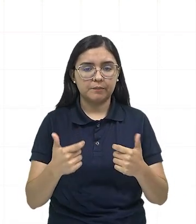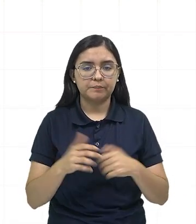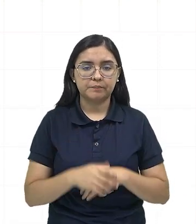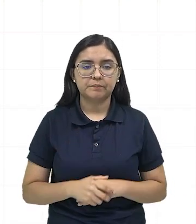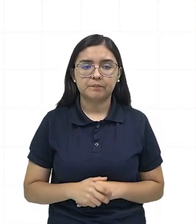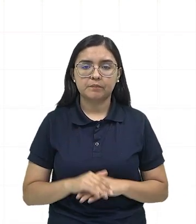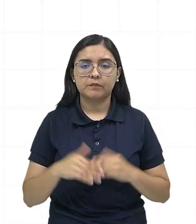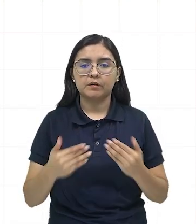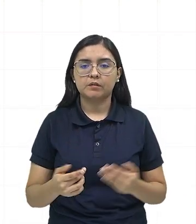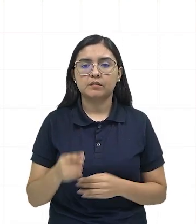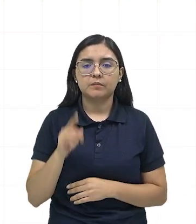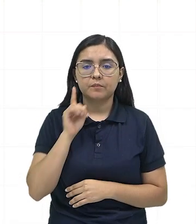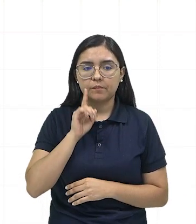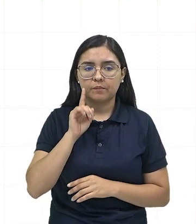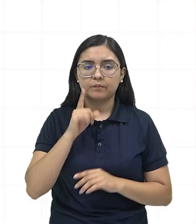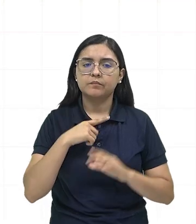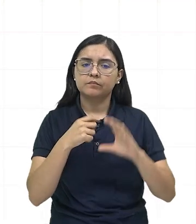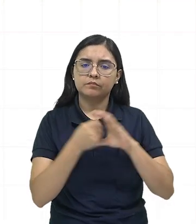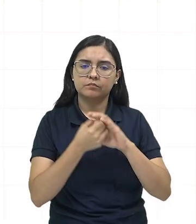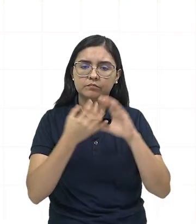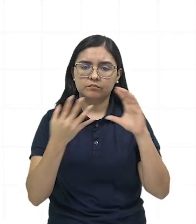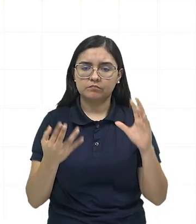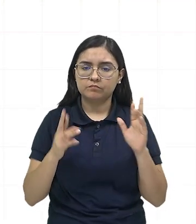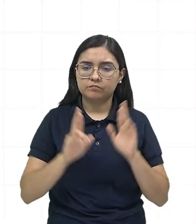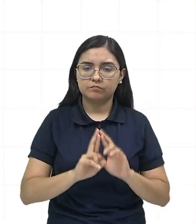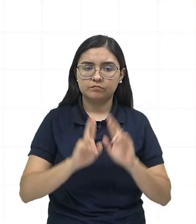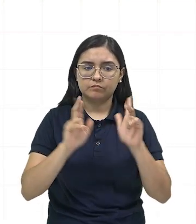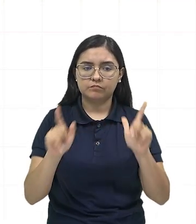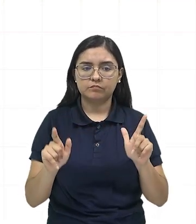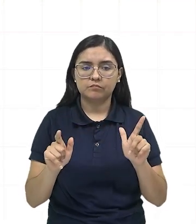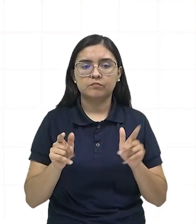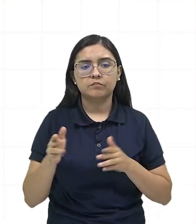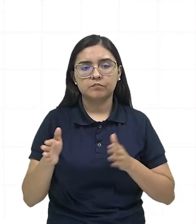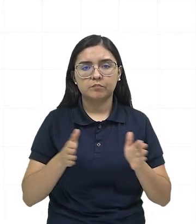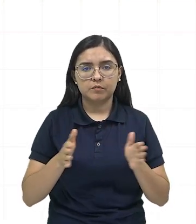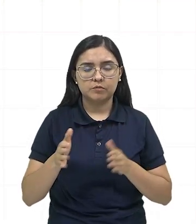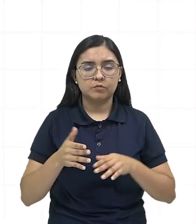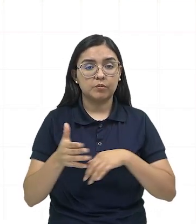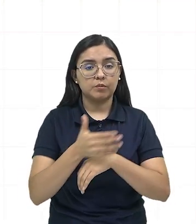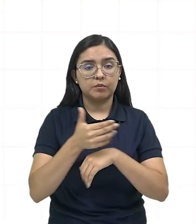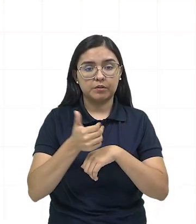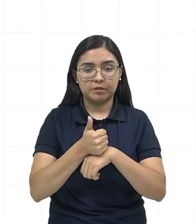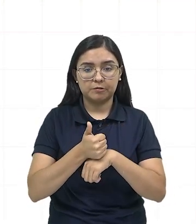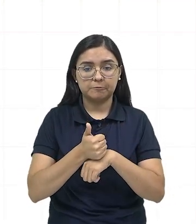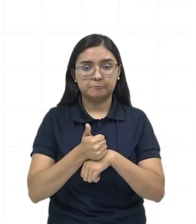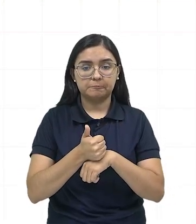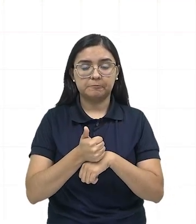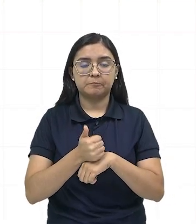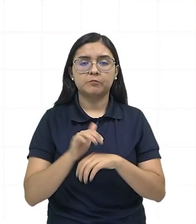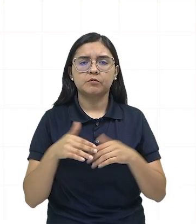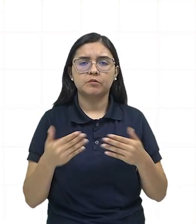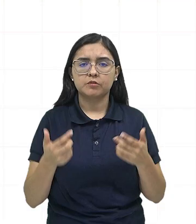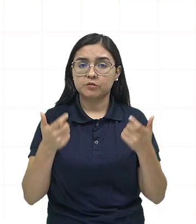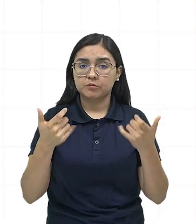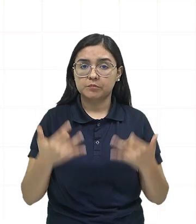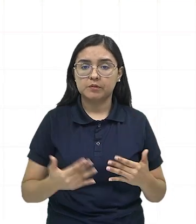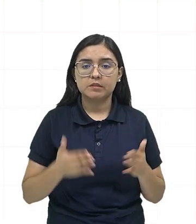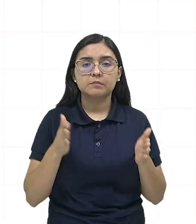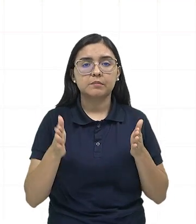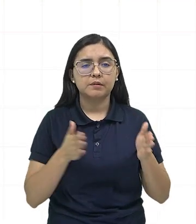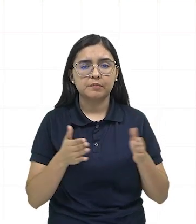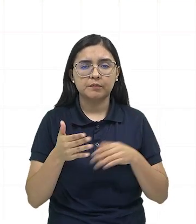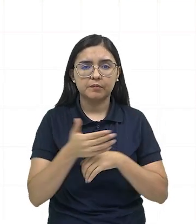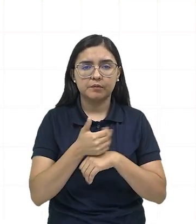Unidos desenvolveram características distintas ao longo do período colonial. Quando a gente fala período